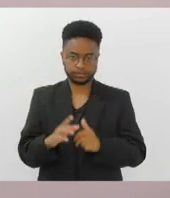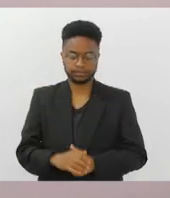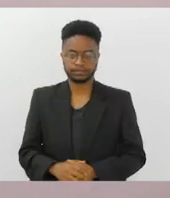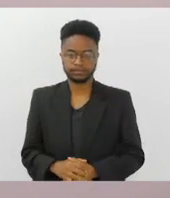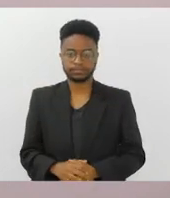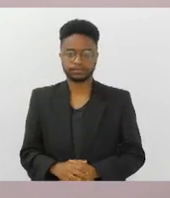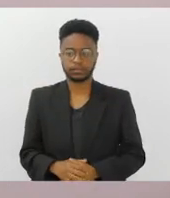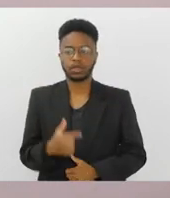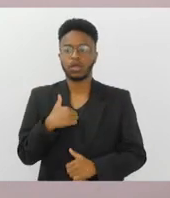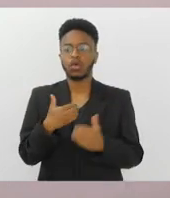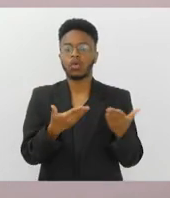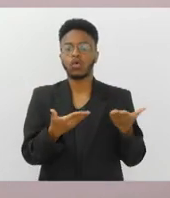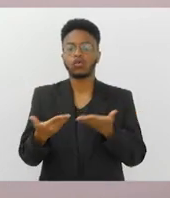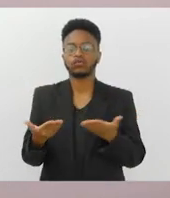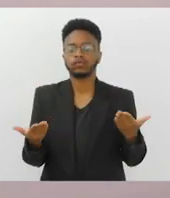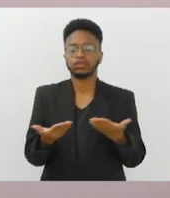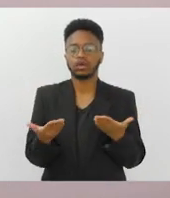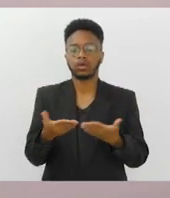Vou convidar agora